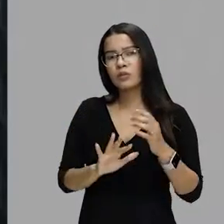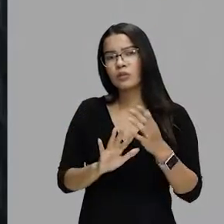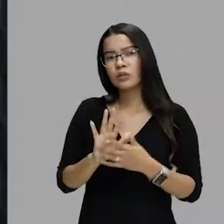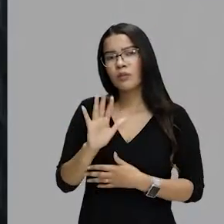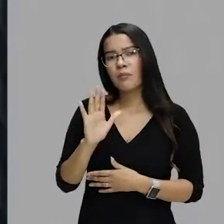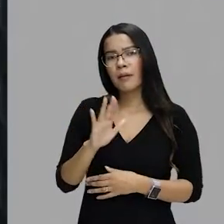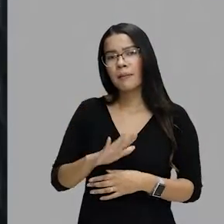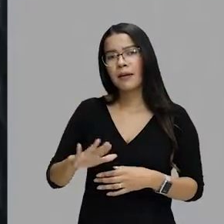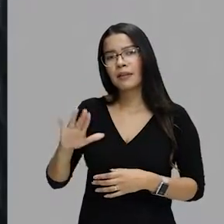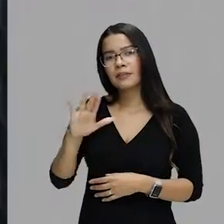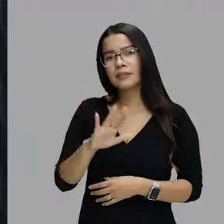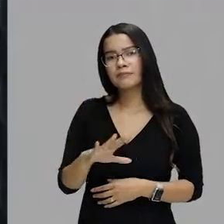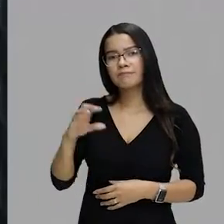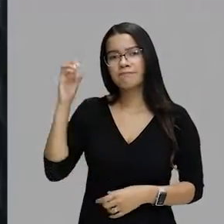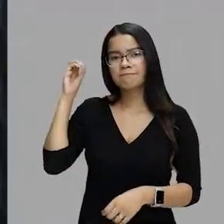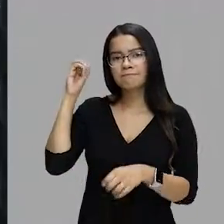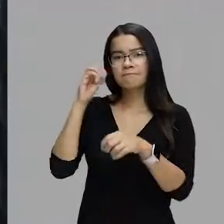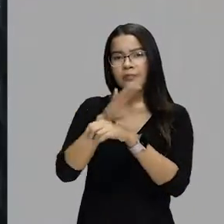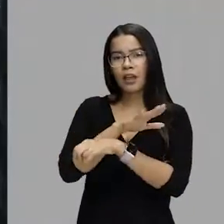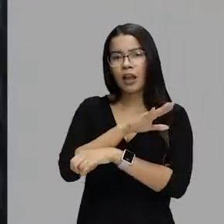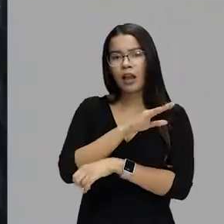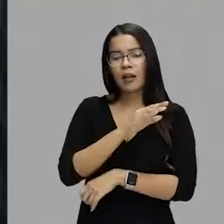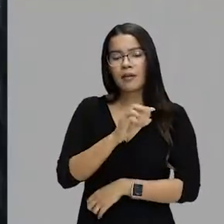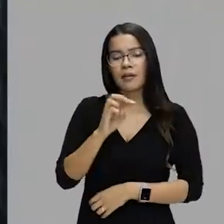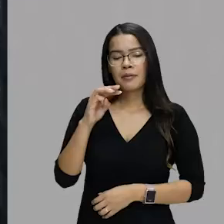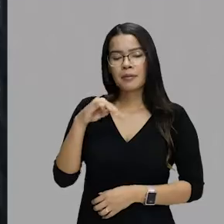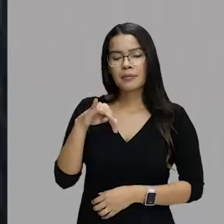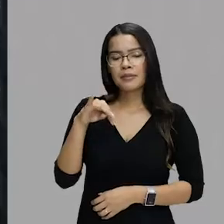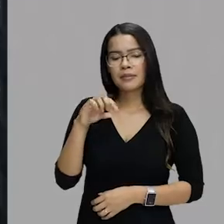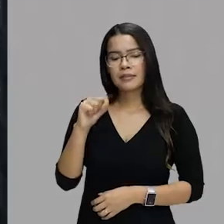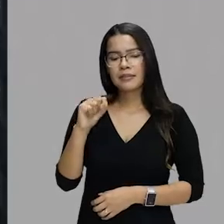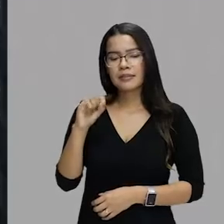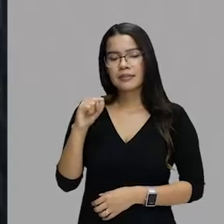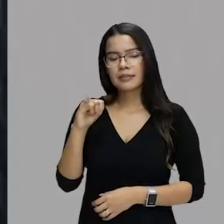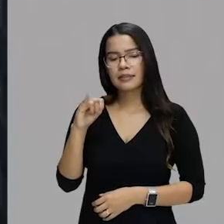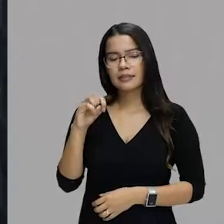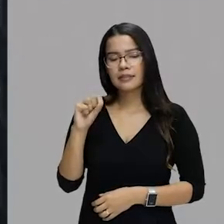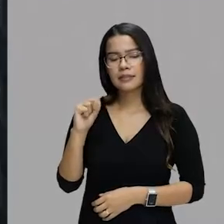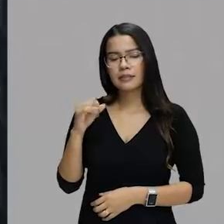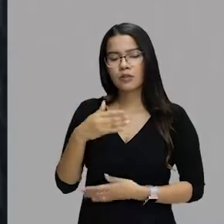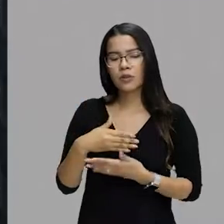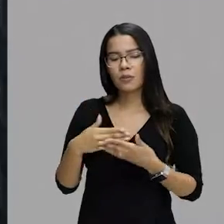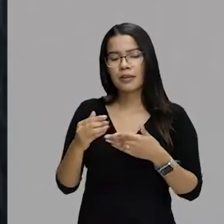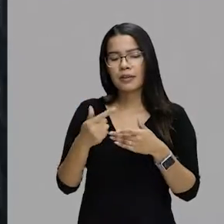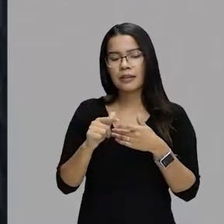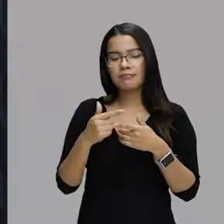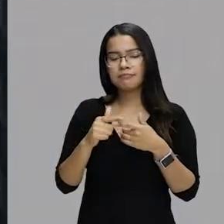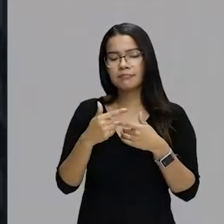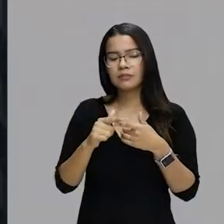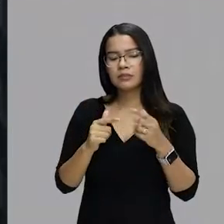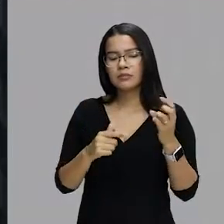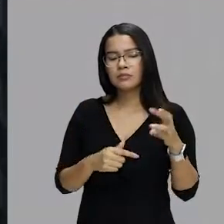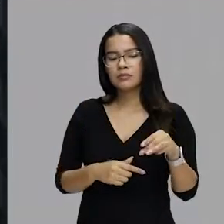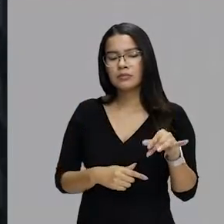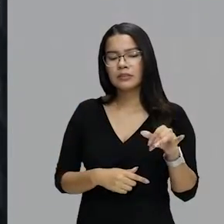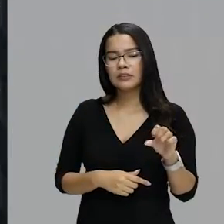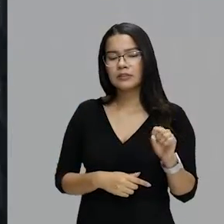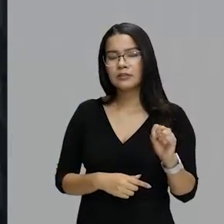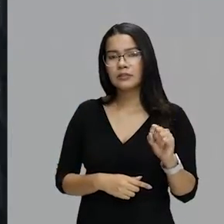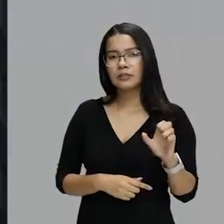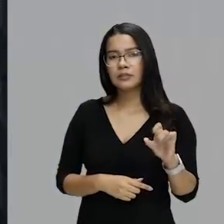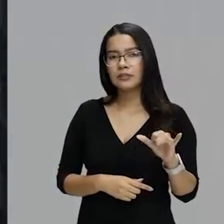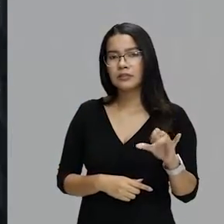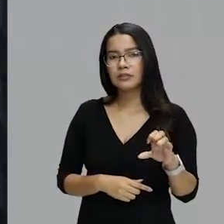míssil. É o famoso episódio da crise dos mísseis. O famoso episódio da crise dos